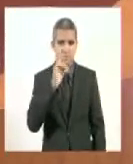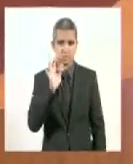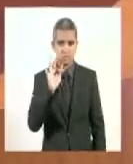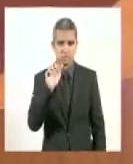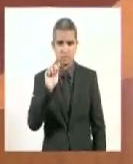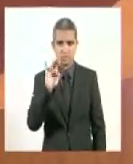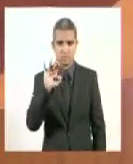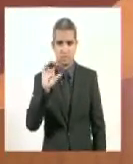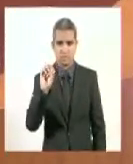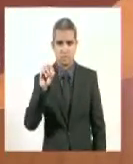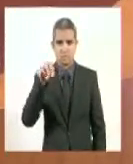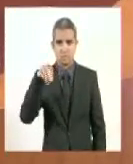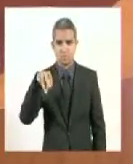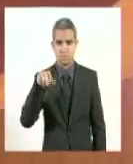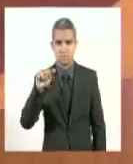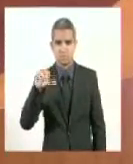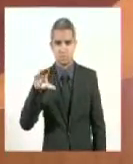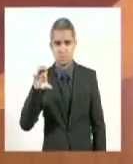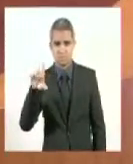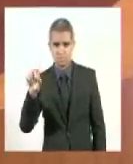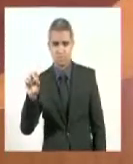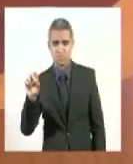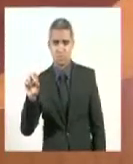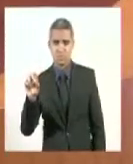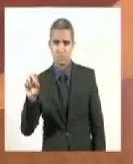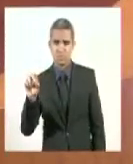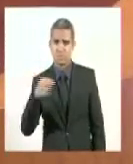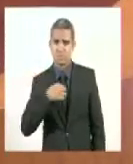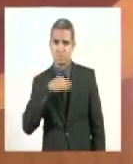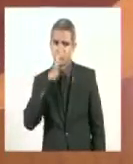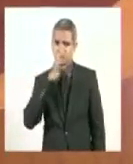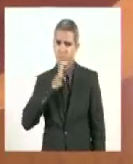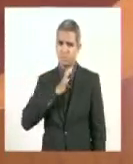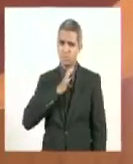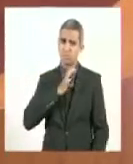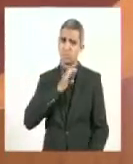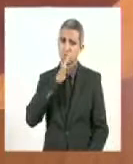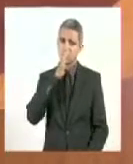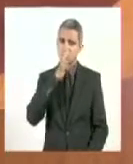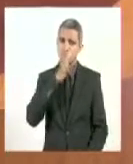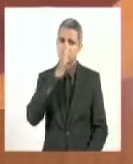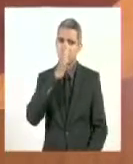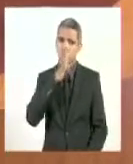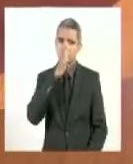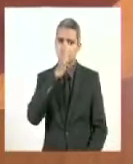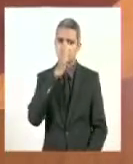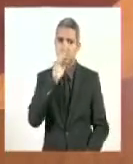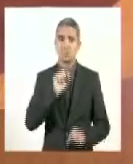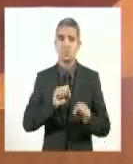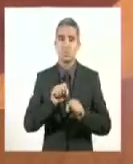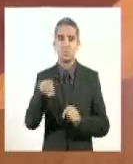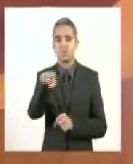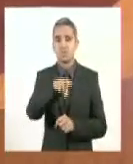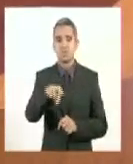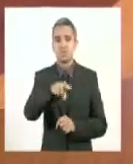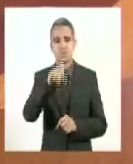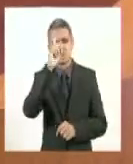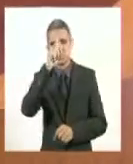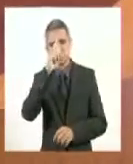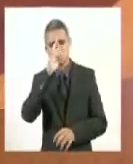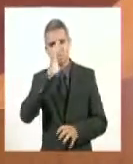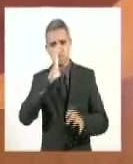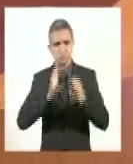Ataque, deputado Fábio Macedo, é o que eu sofro aqui nessa Assembleia todos os